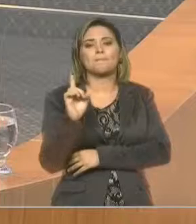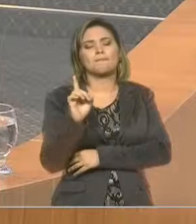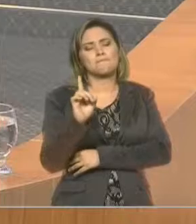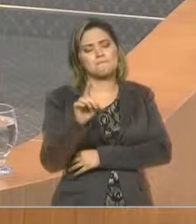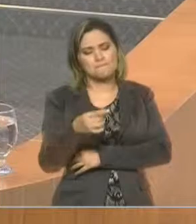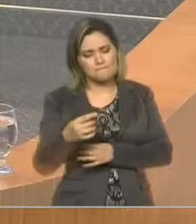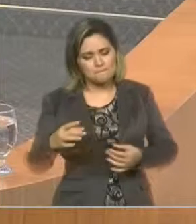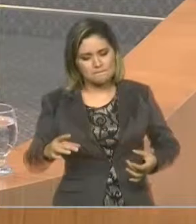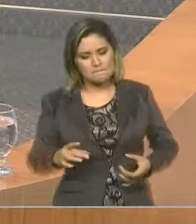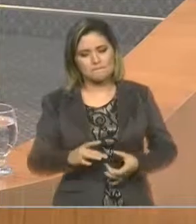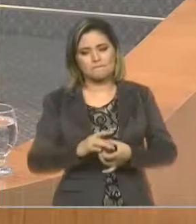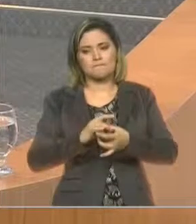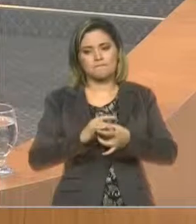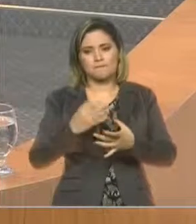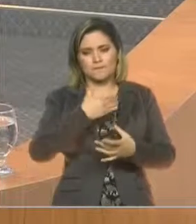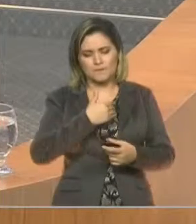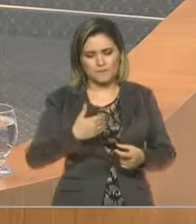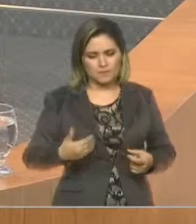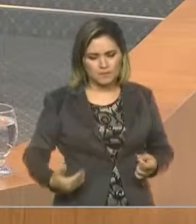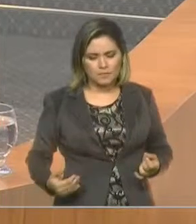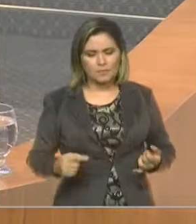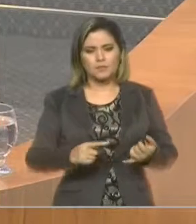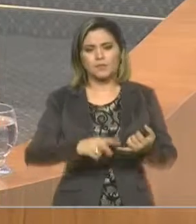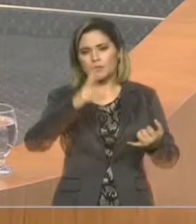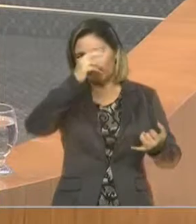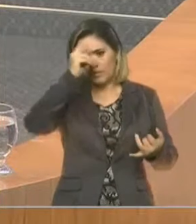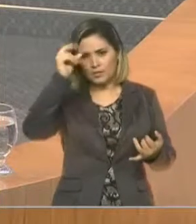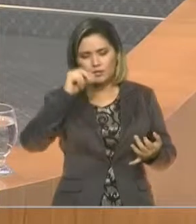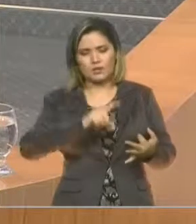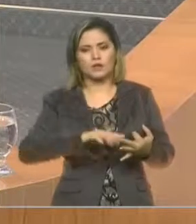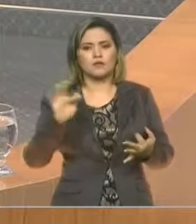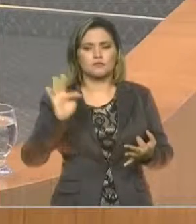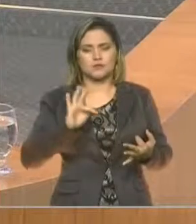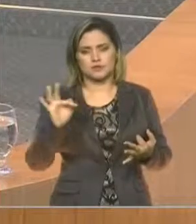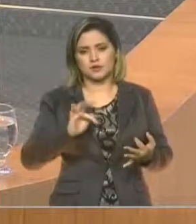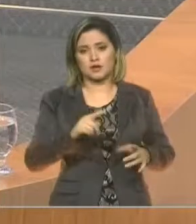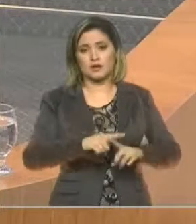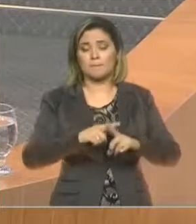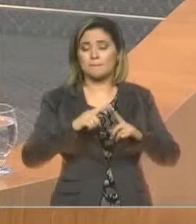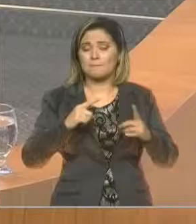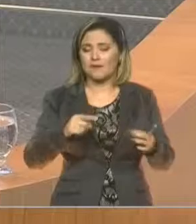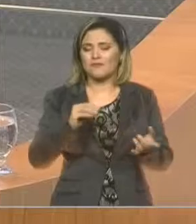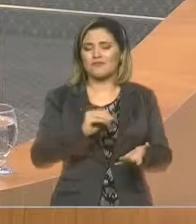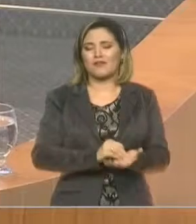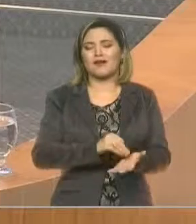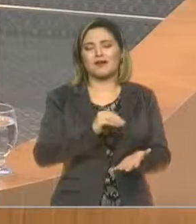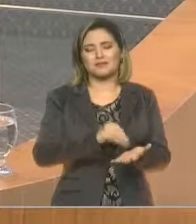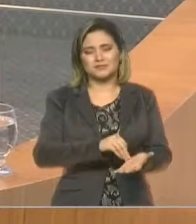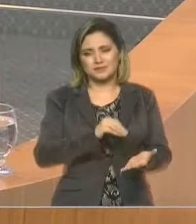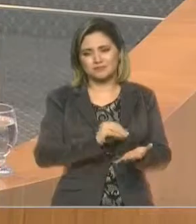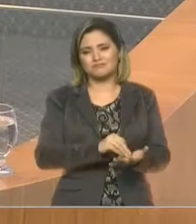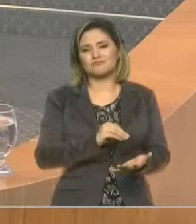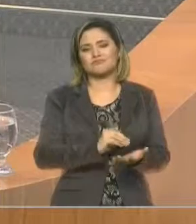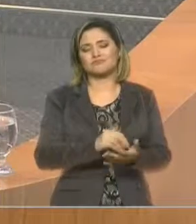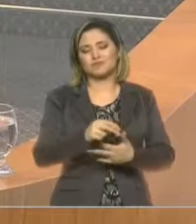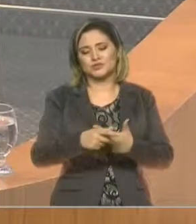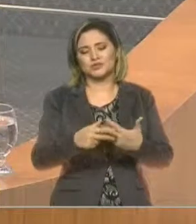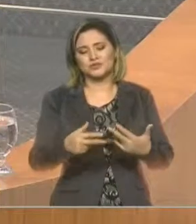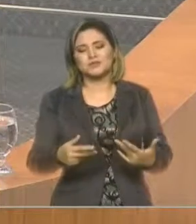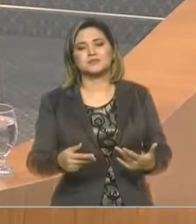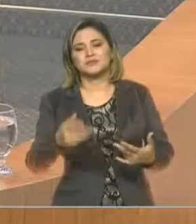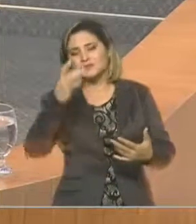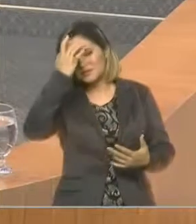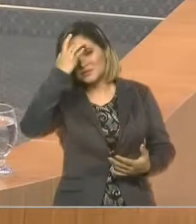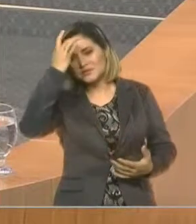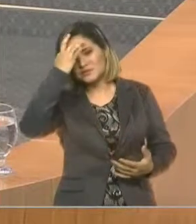mesmo assim falta muito ainda para conscientizar a população. E a despeito de todos esses ecopontos, que são iniciativas excelentes